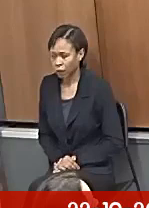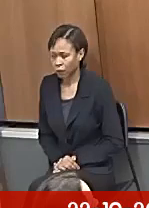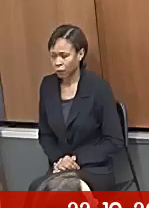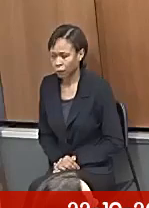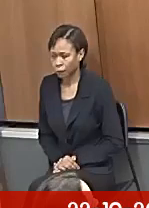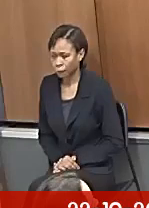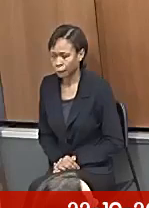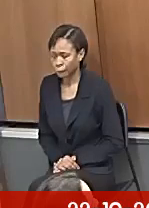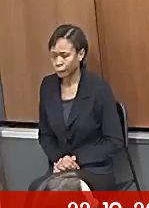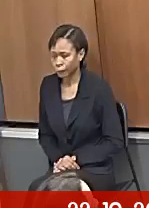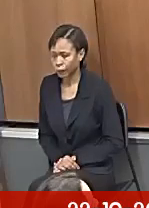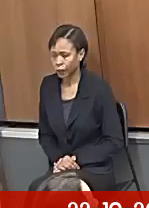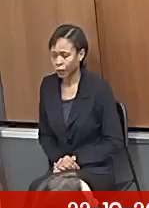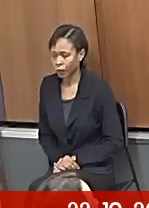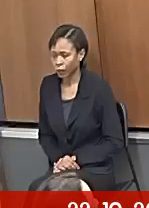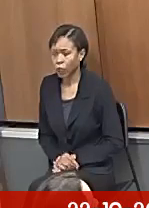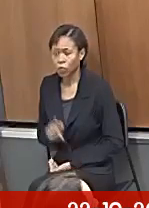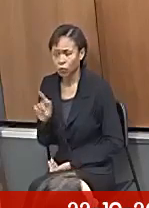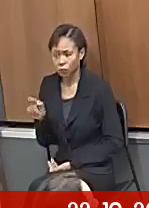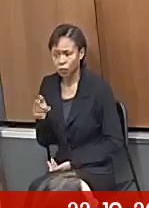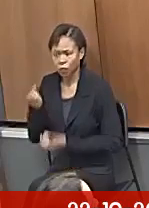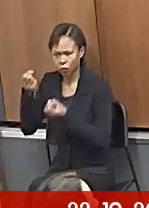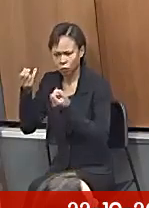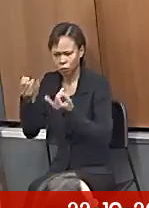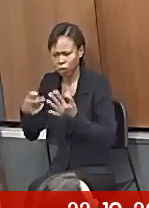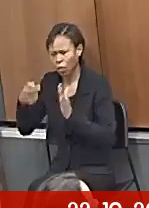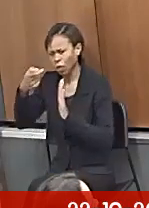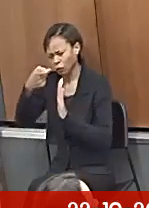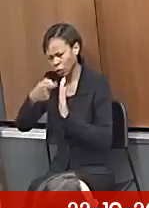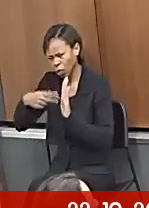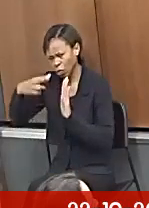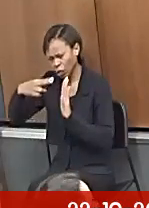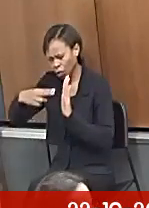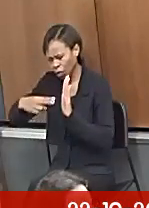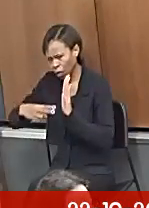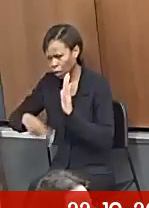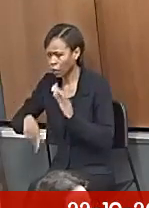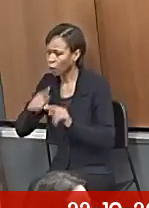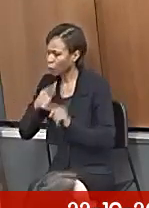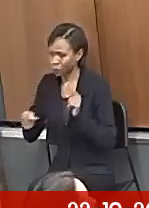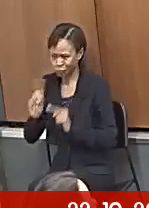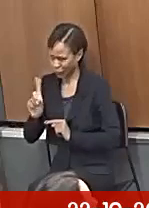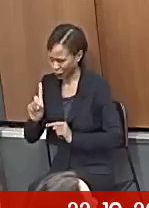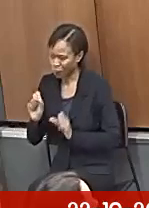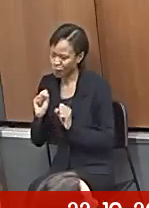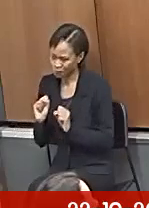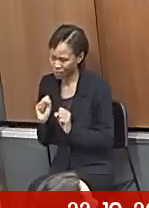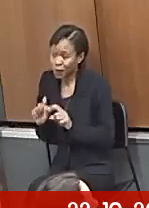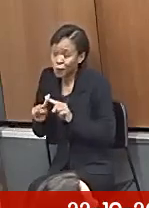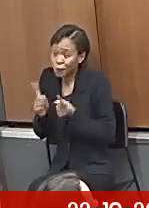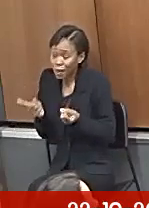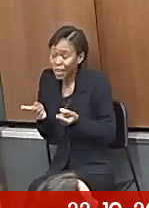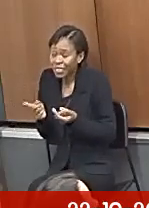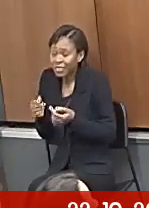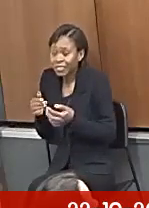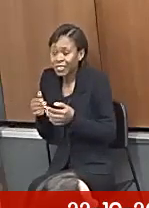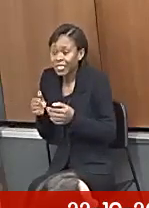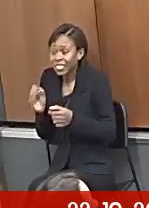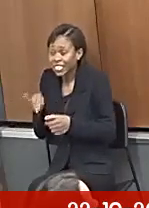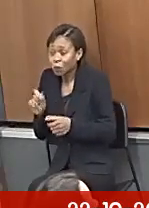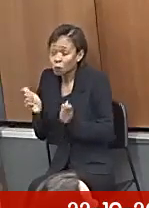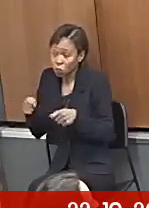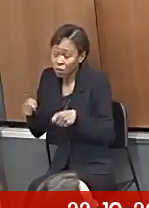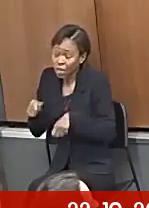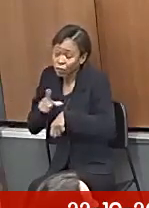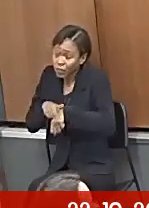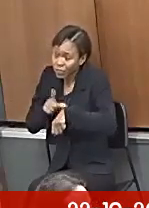não impedimos aí de você fazer toda a leitura, mas eu só pedi aqui para que a gente, quem puder ficar dentro do tempo, né? Claro